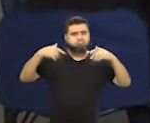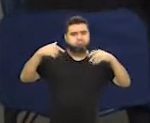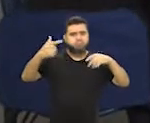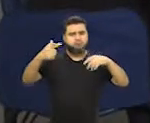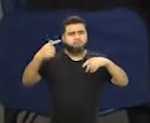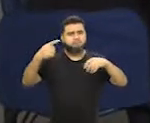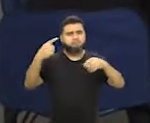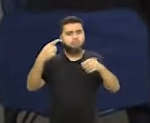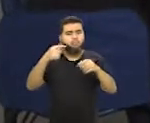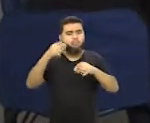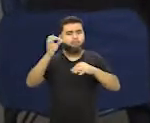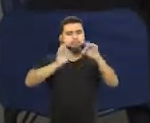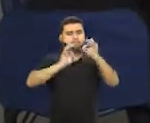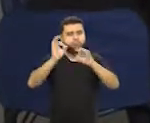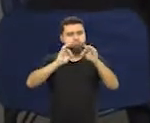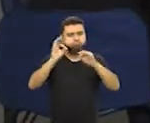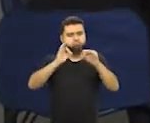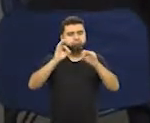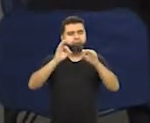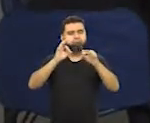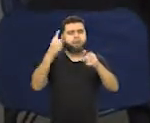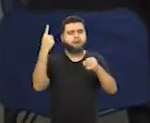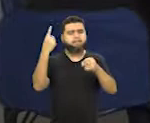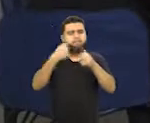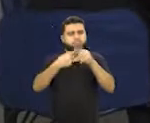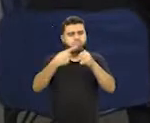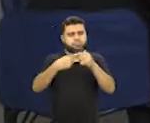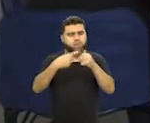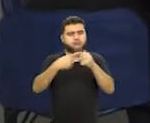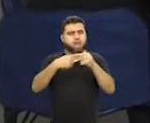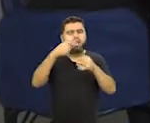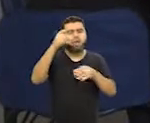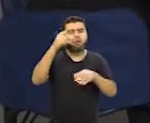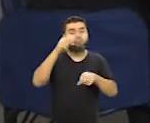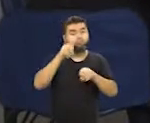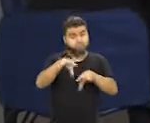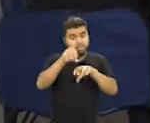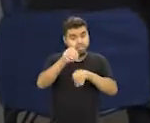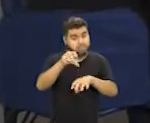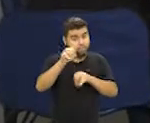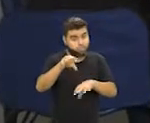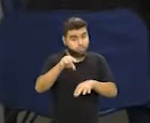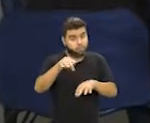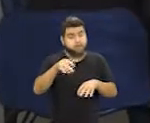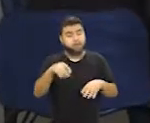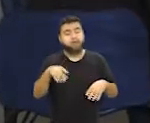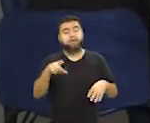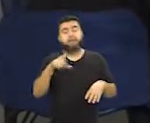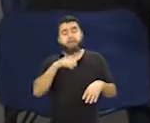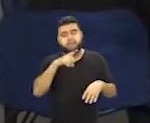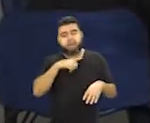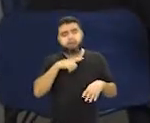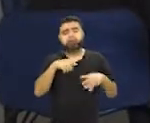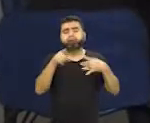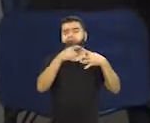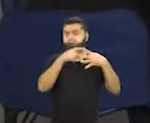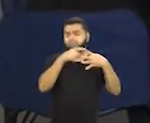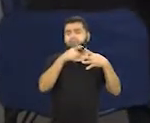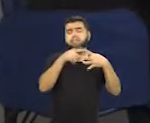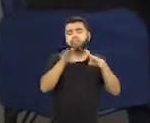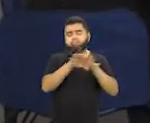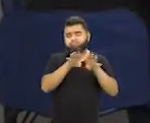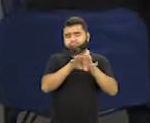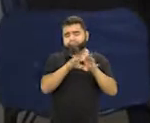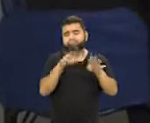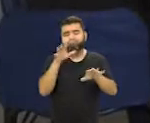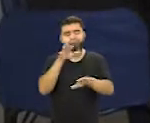aprovação, o Plano Municipal de Educação. Ali também estão previstas ações que garantem aí a execução do